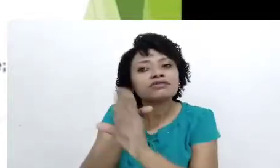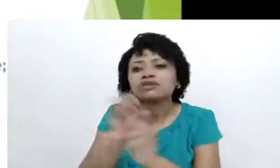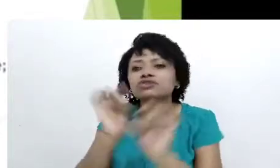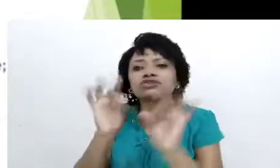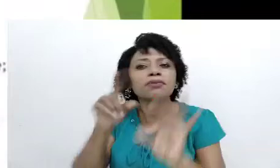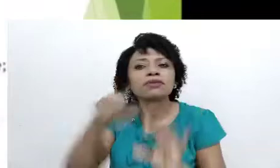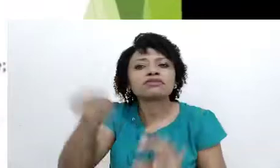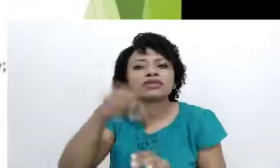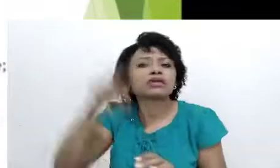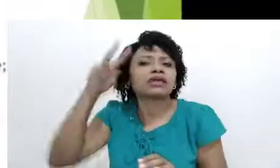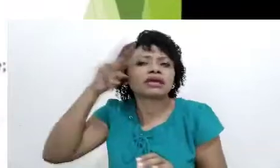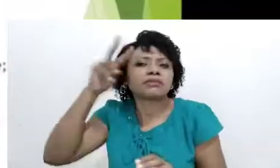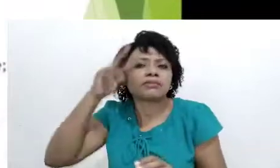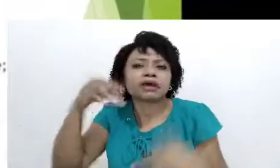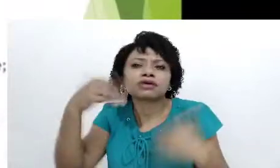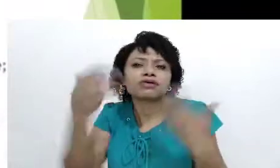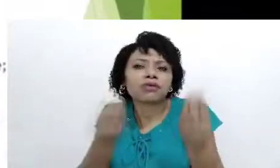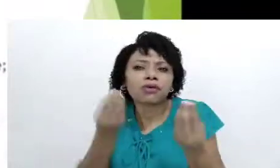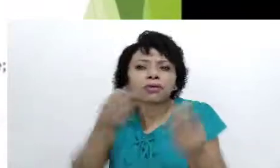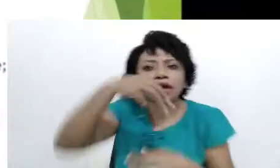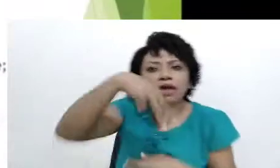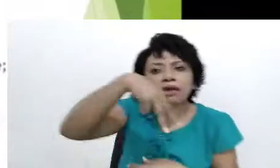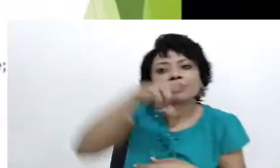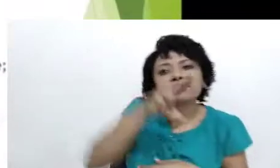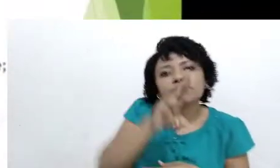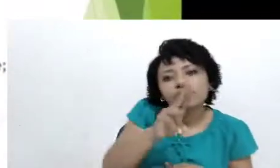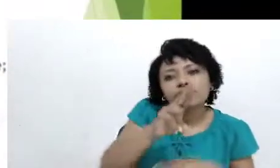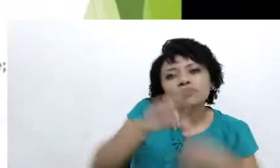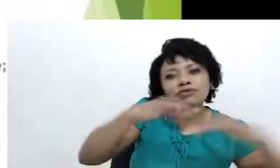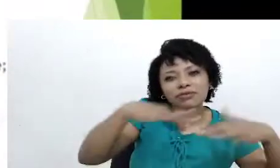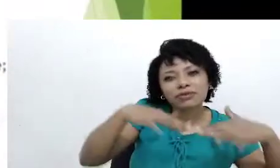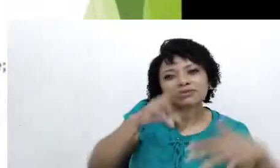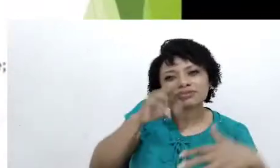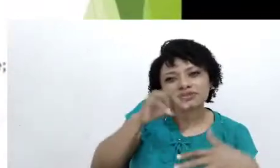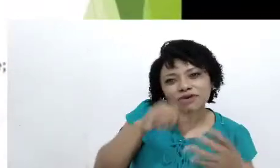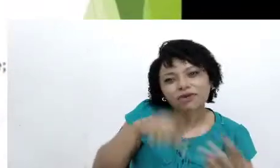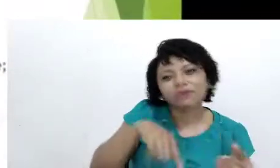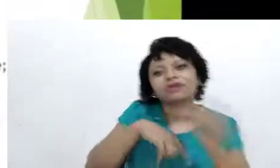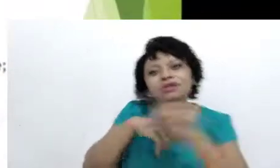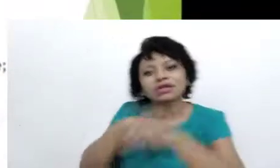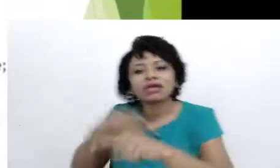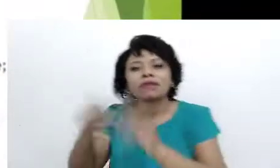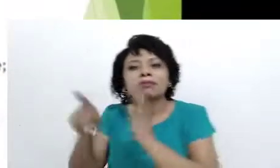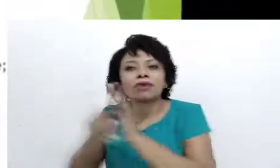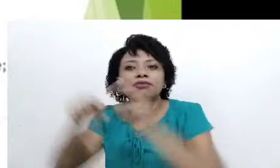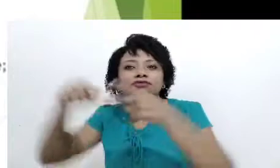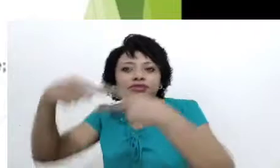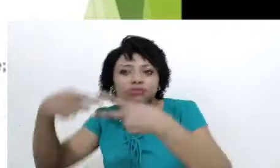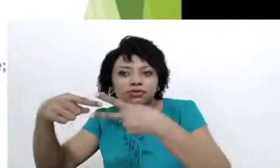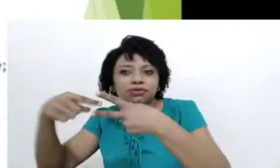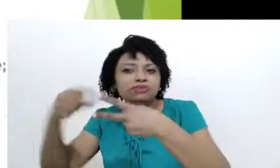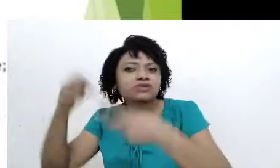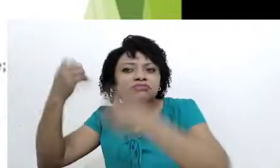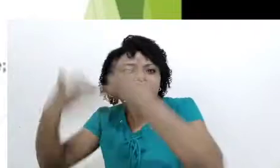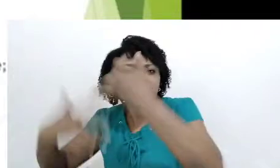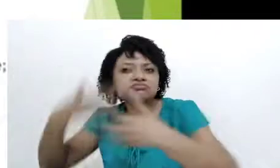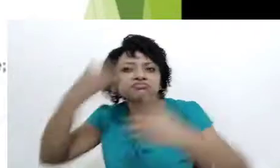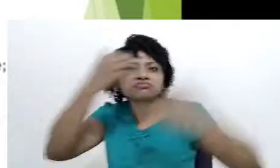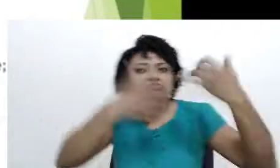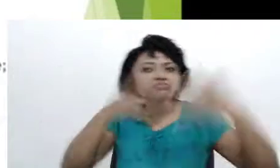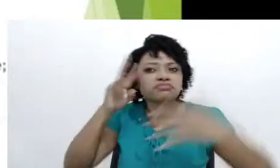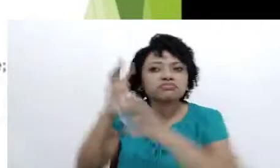vetor. No mais, a revisão foi essa, foi mais para lembrar os conhecimentos básicos de movimento uniforme, de